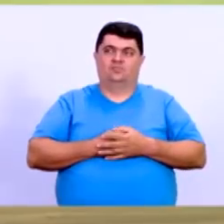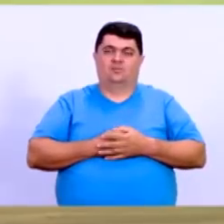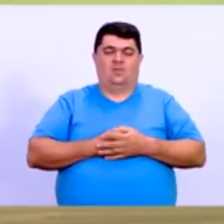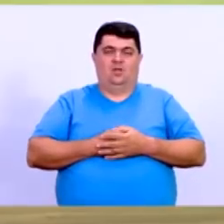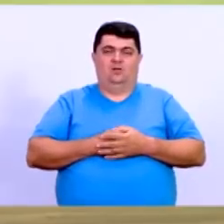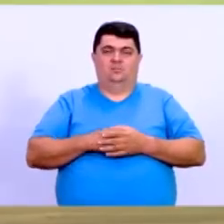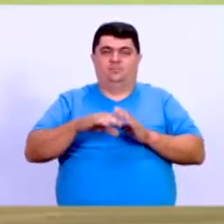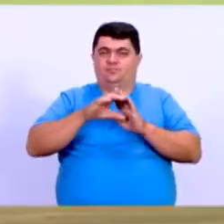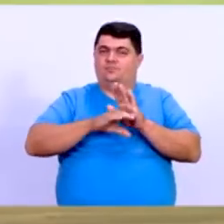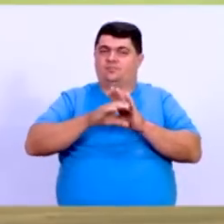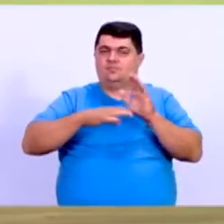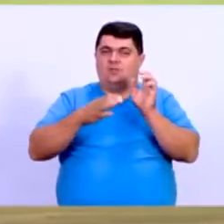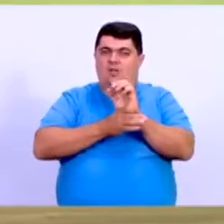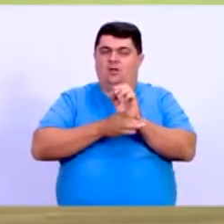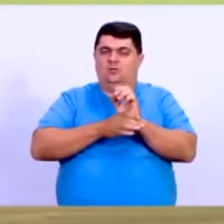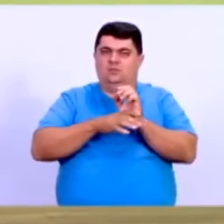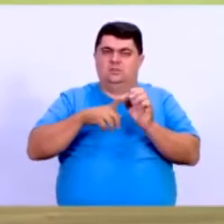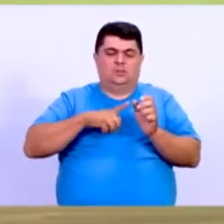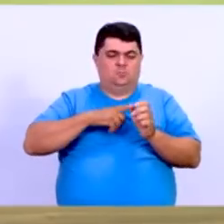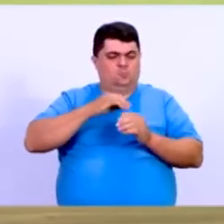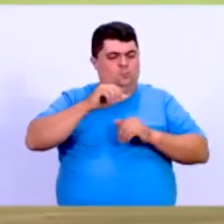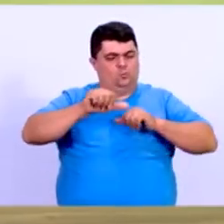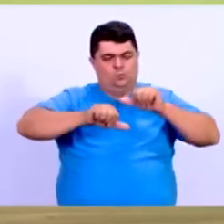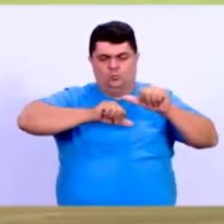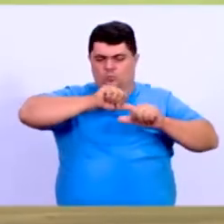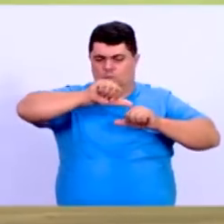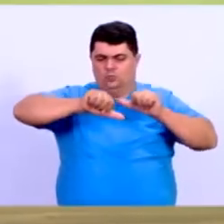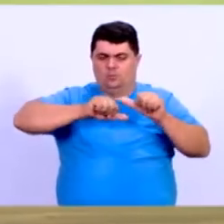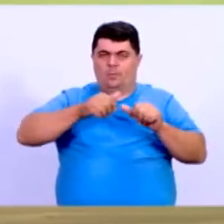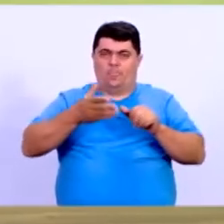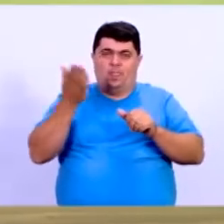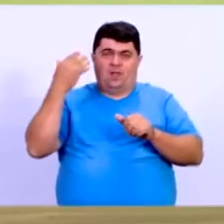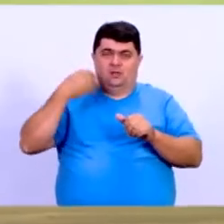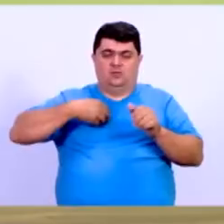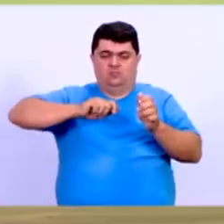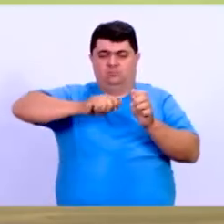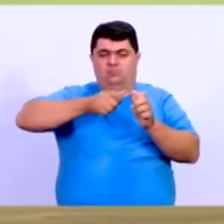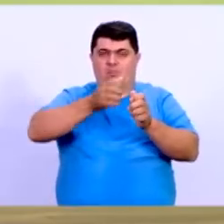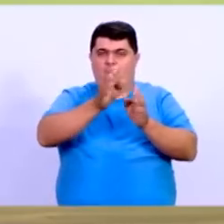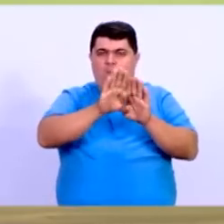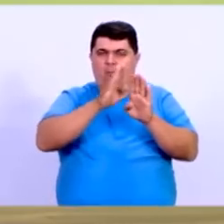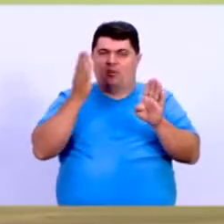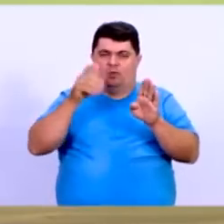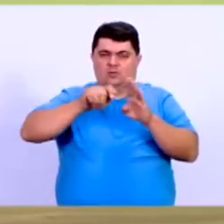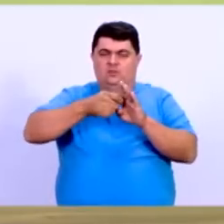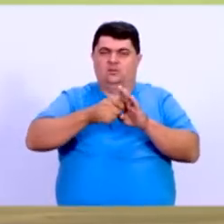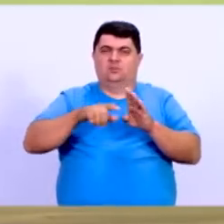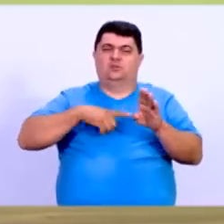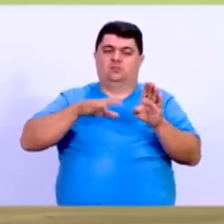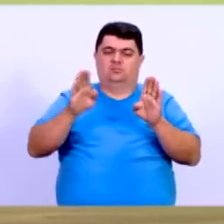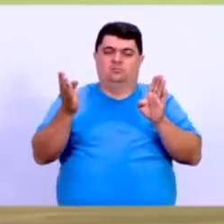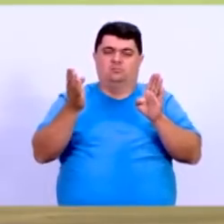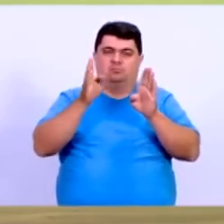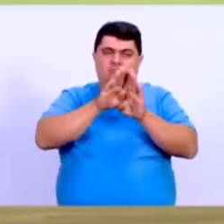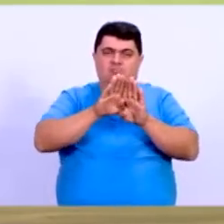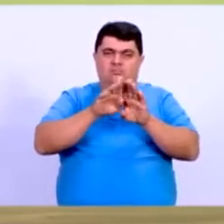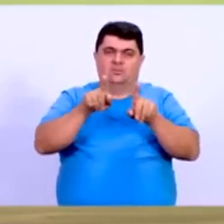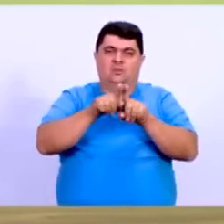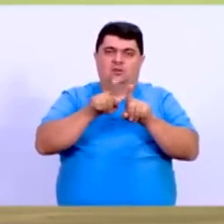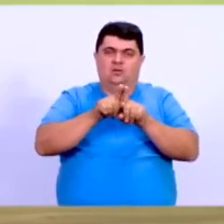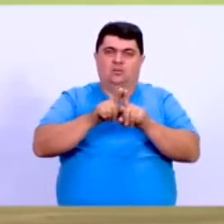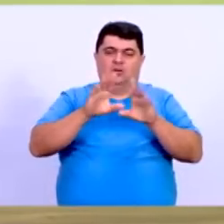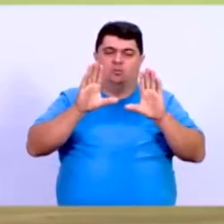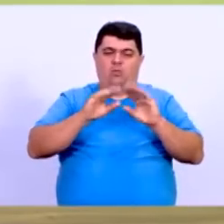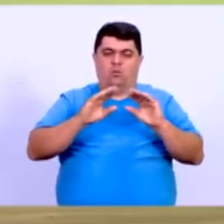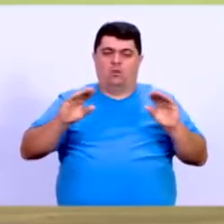de segurança, ele vem mudando, né? Então antigamente eu tinha que trancar minha porta. Hoje eu tenho que trancar a porta e tenho que desligar meus